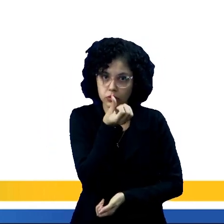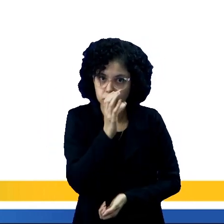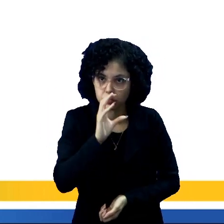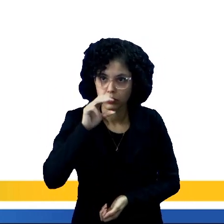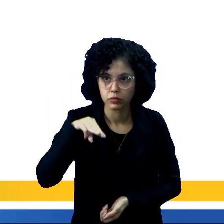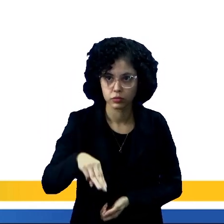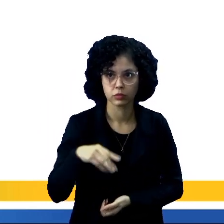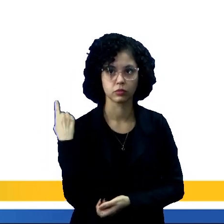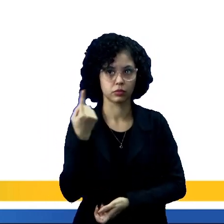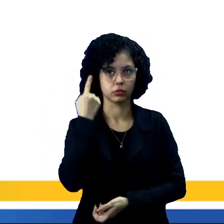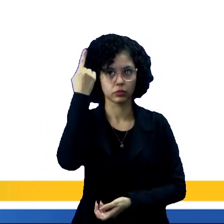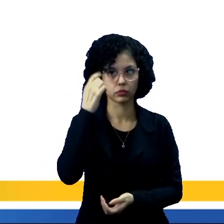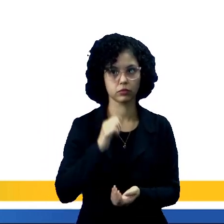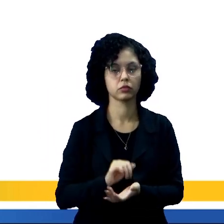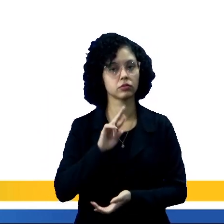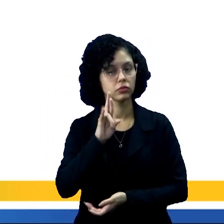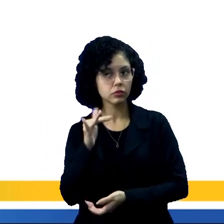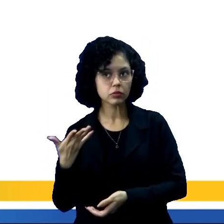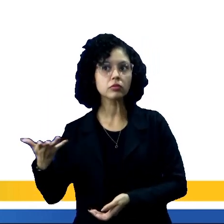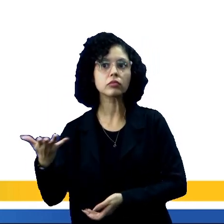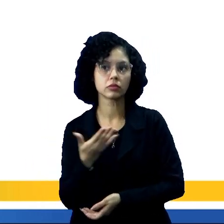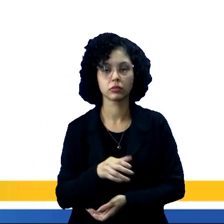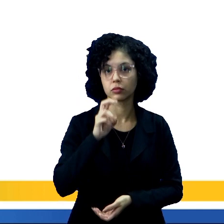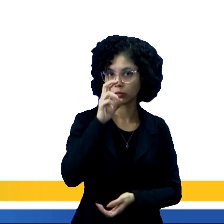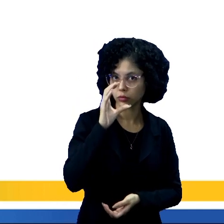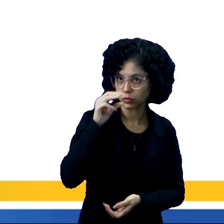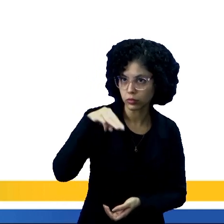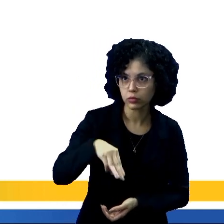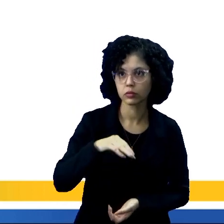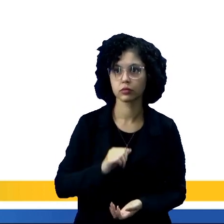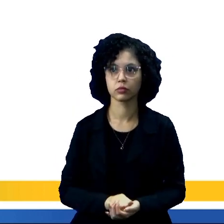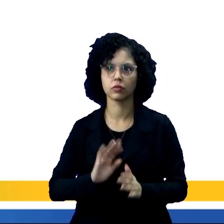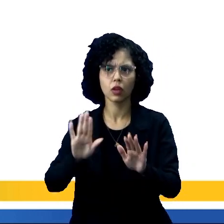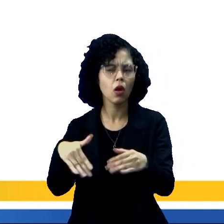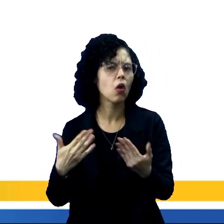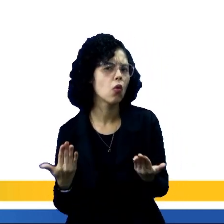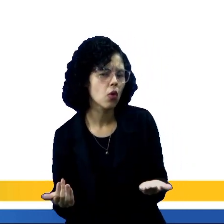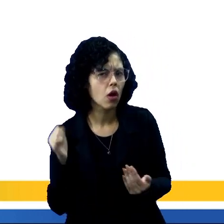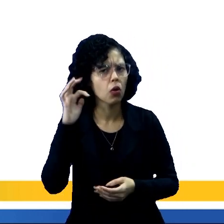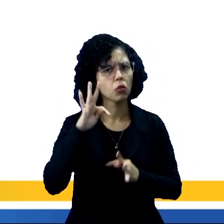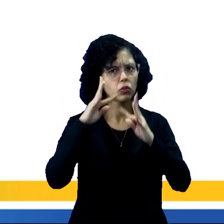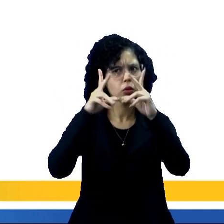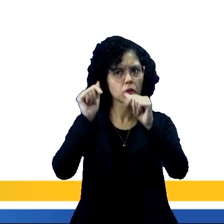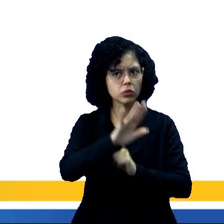16 centímetros de altura e raio de base 5 centímetros,